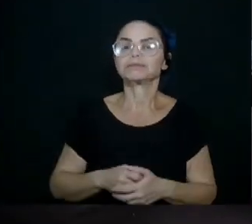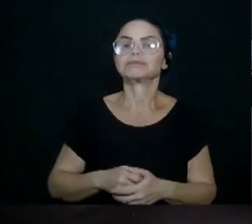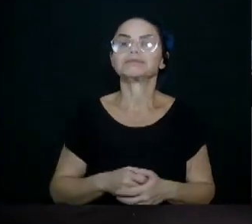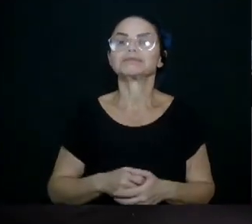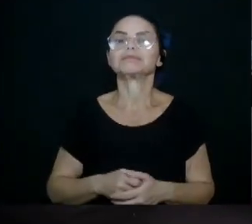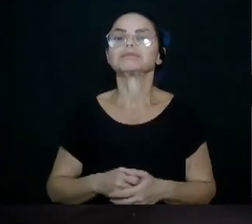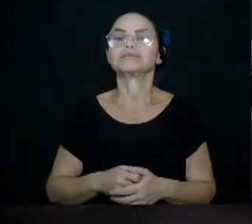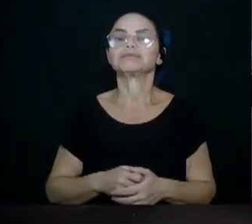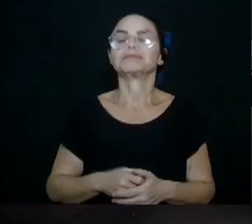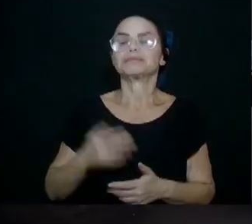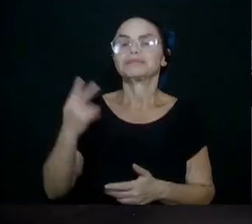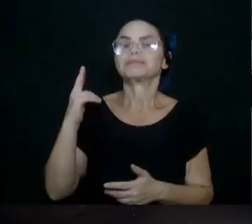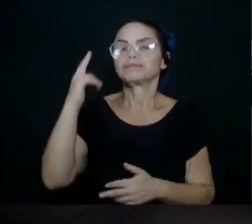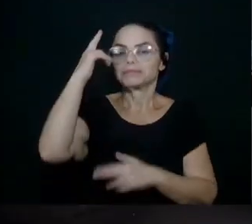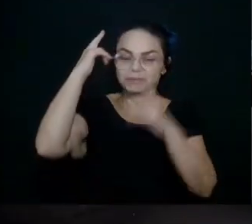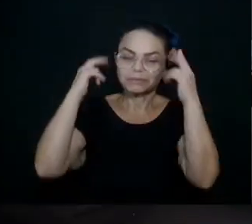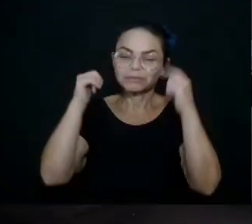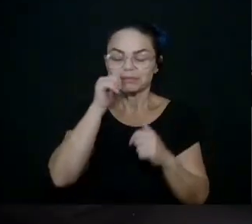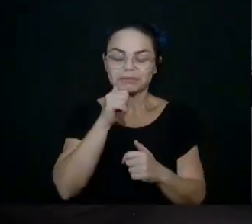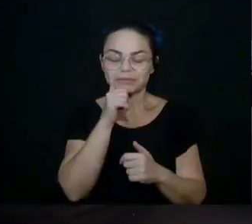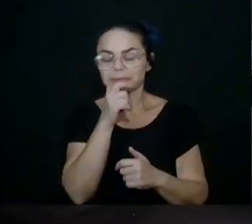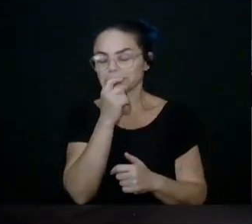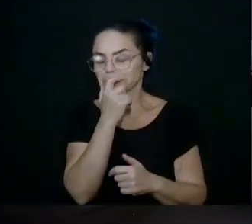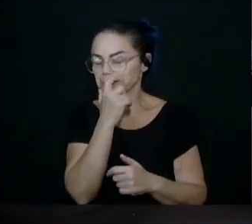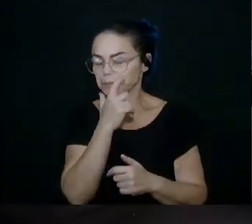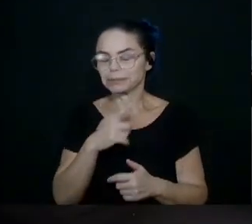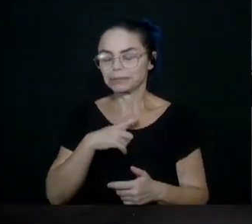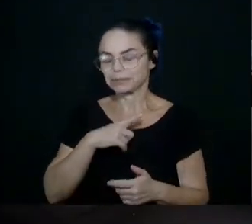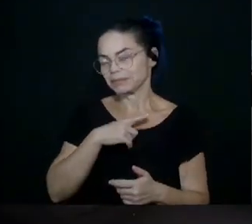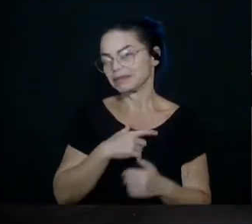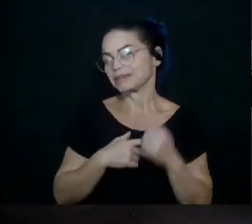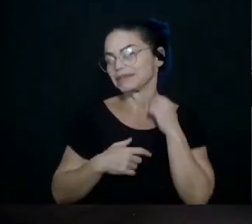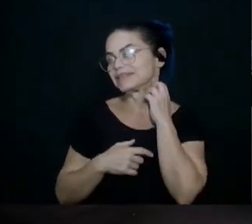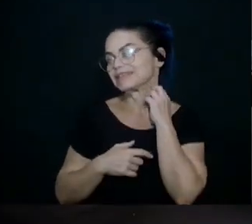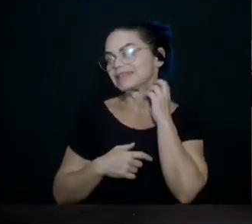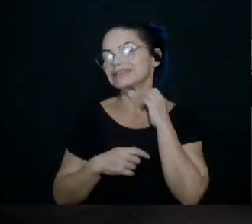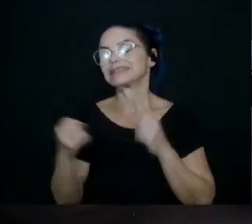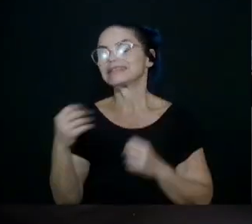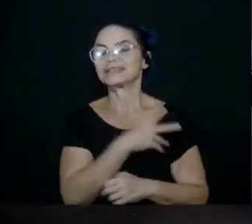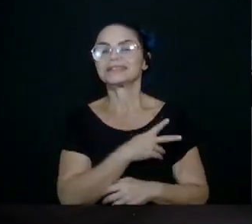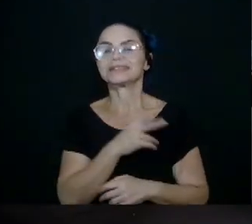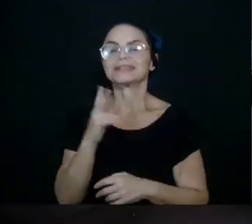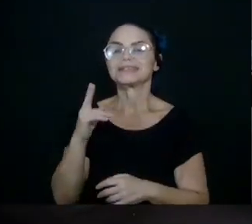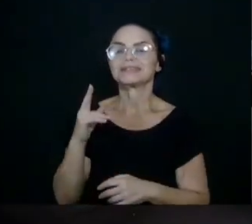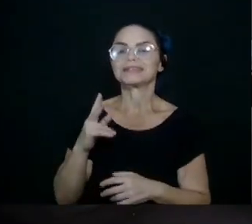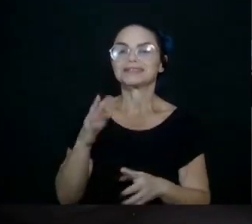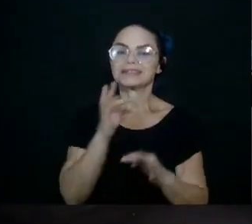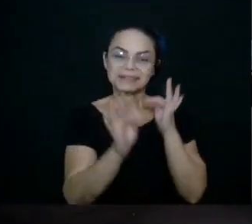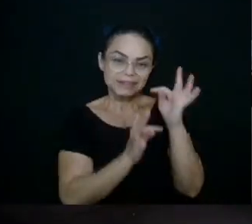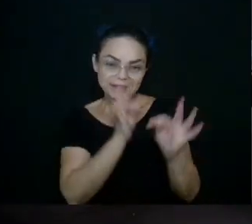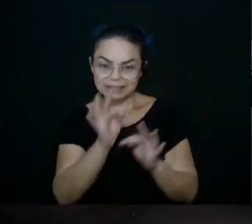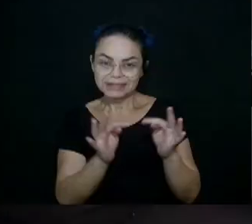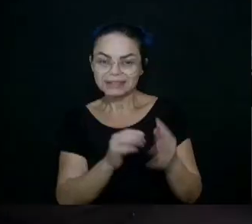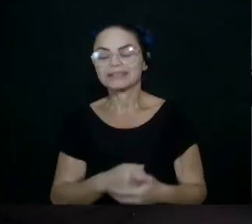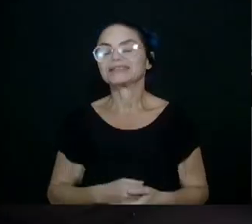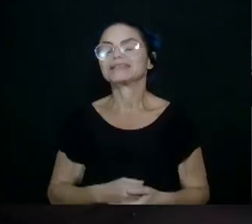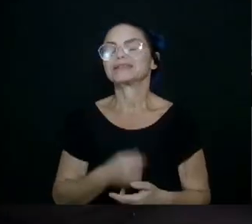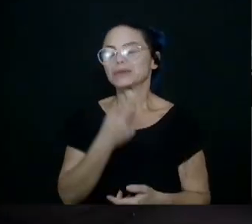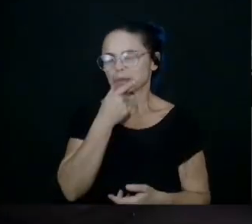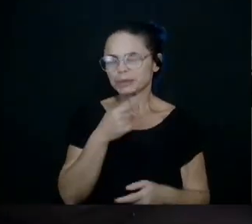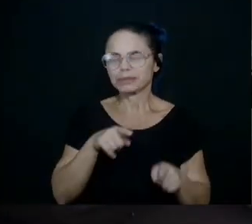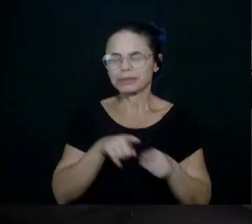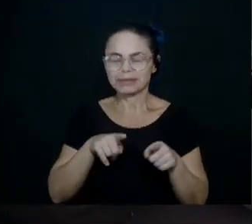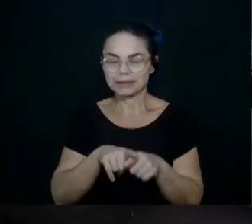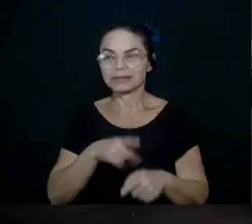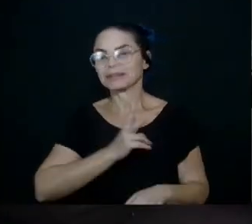cabeleireiras mulheres, né, que geralmente tem que, surgiu um novo corte, surgiu um novo tratamento. O homem também tem que